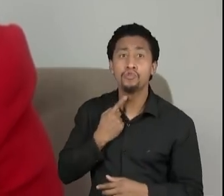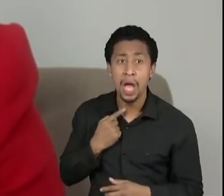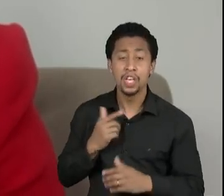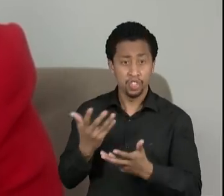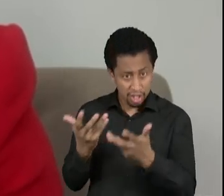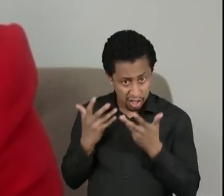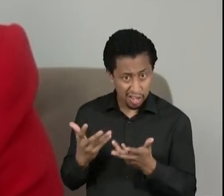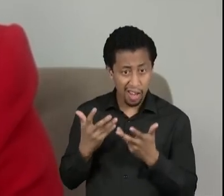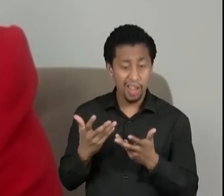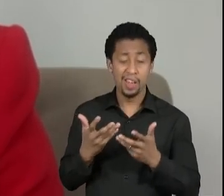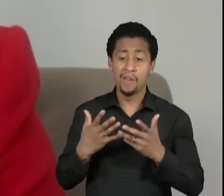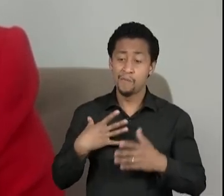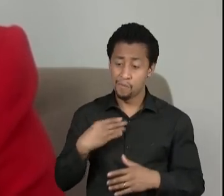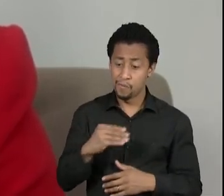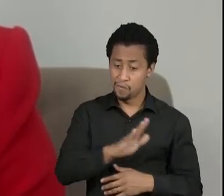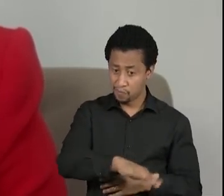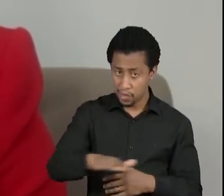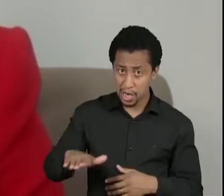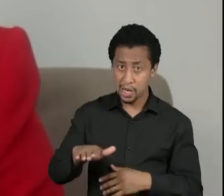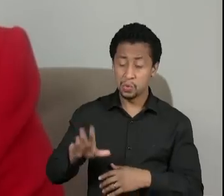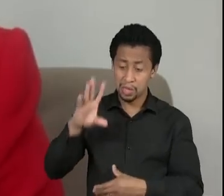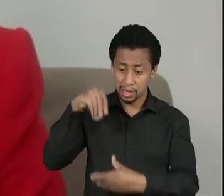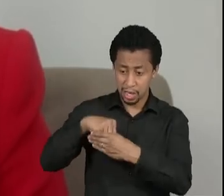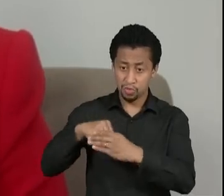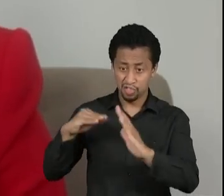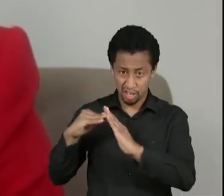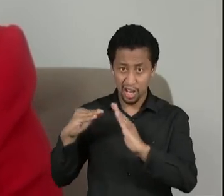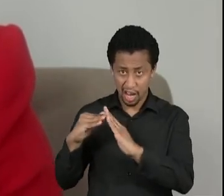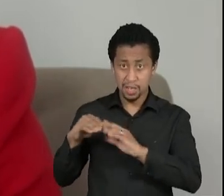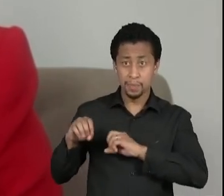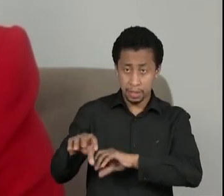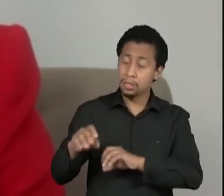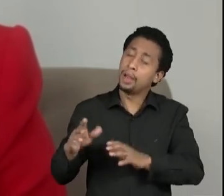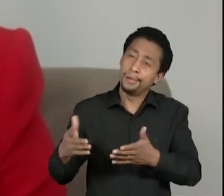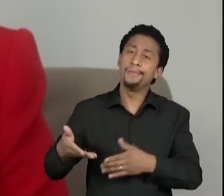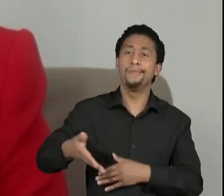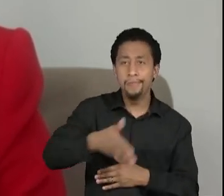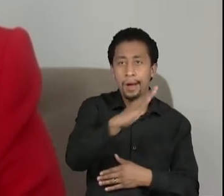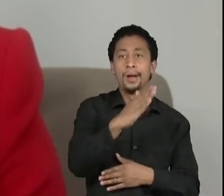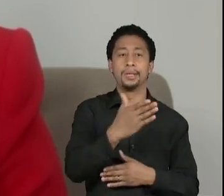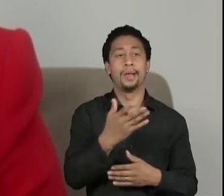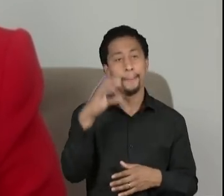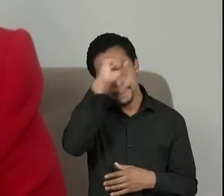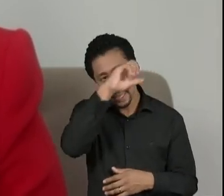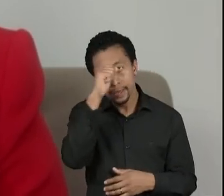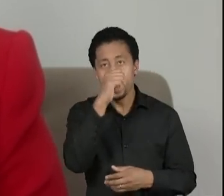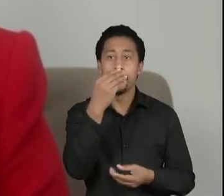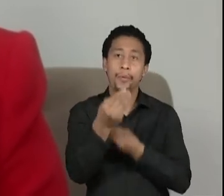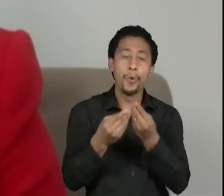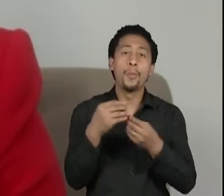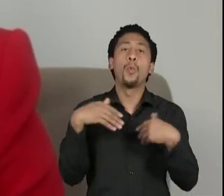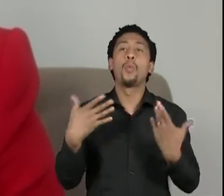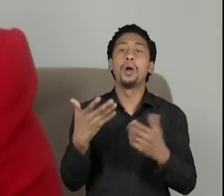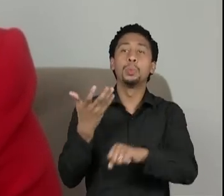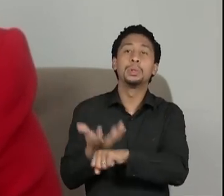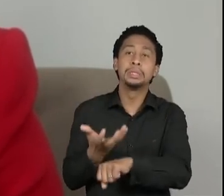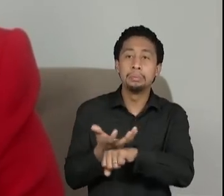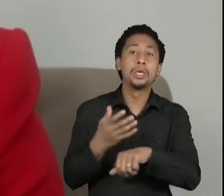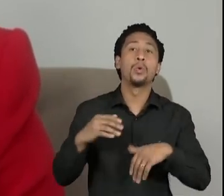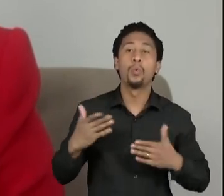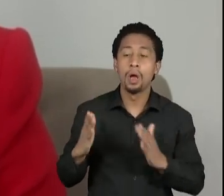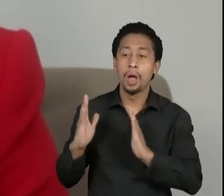casa, irá procurar se especializar, se informar das disciplinas que são necessárias para cada etapa